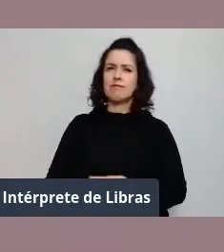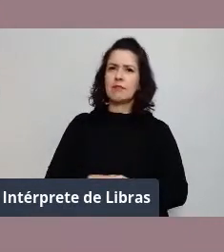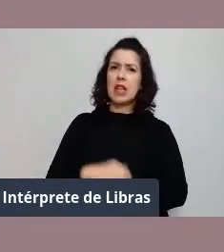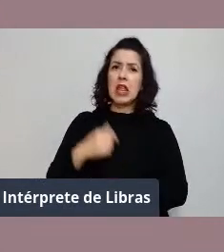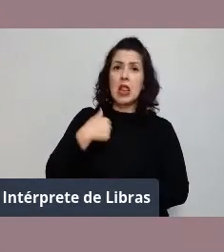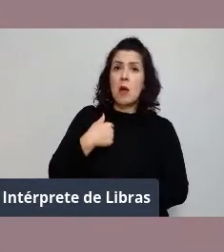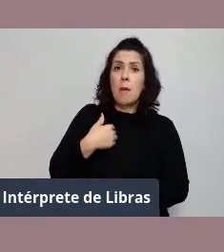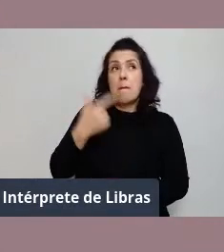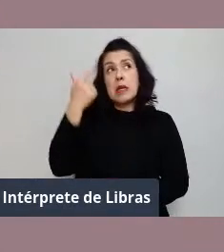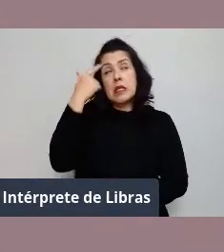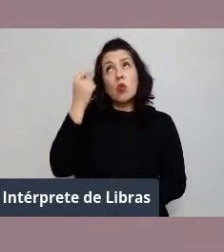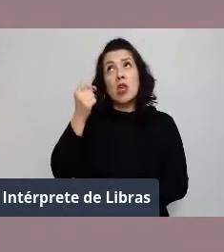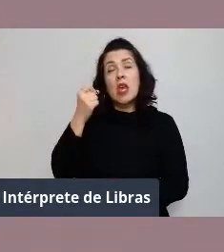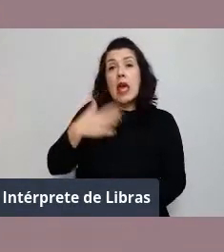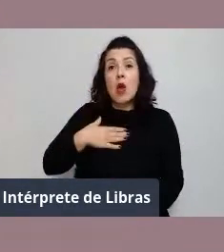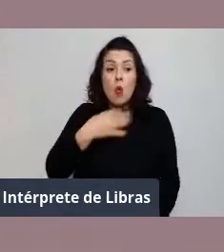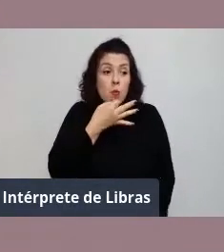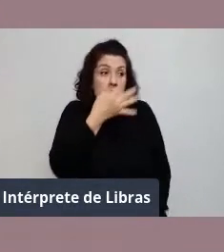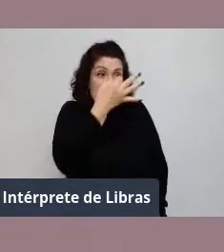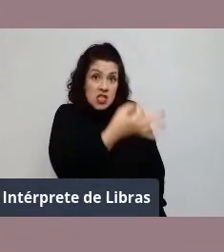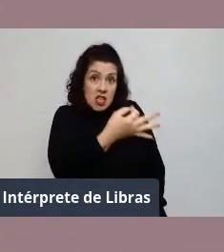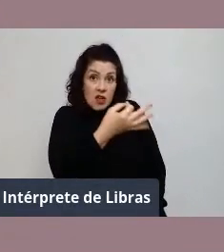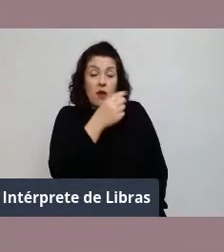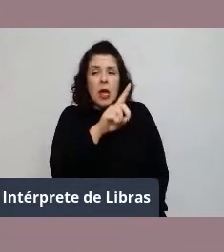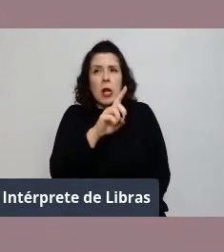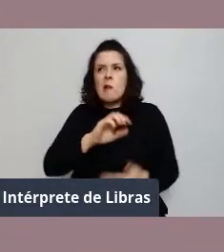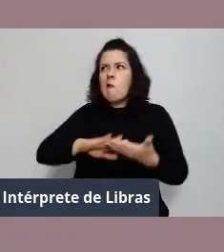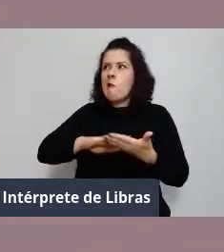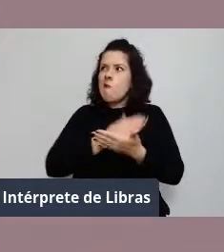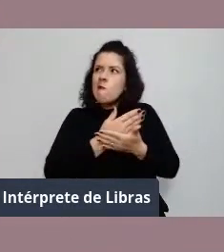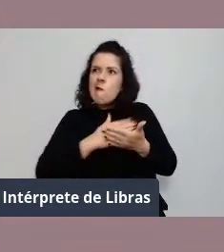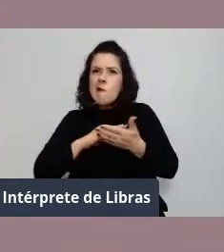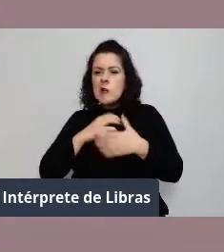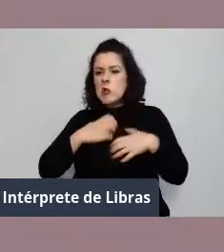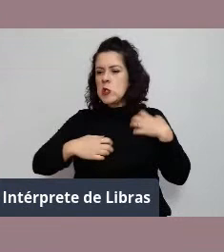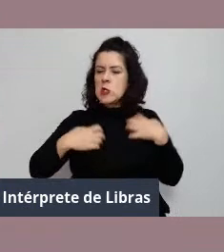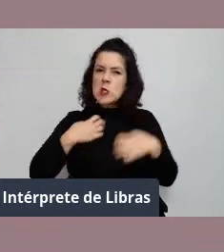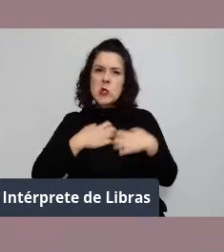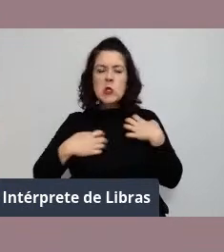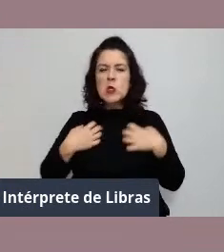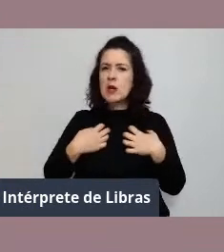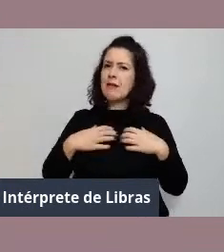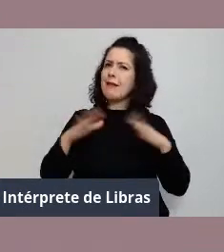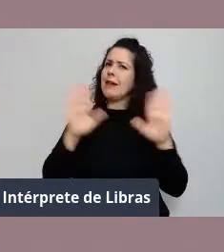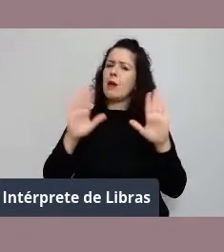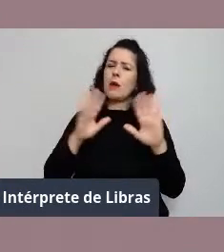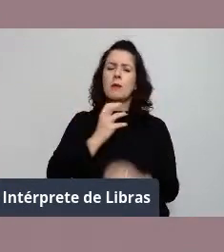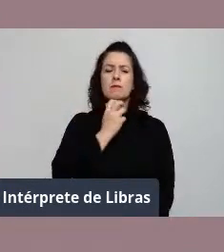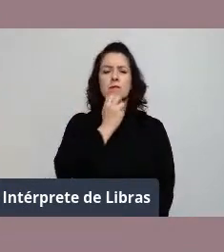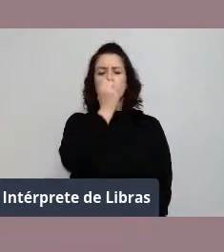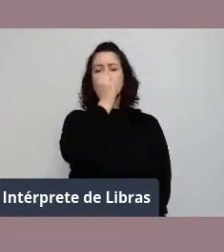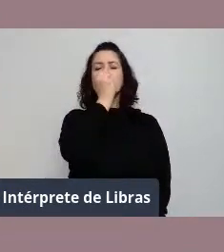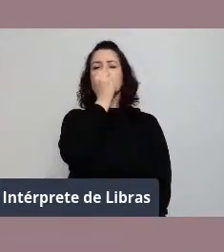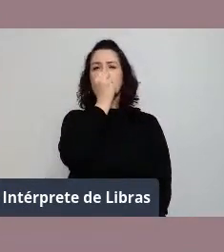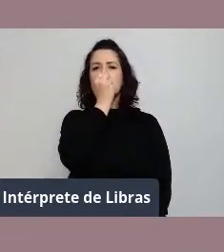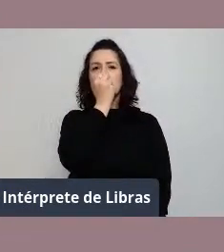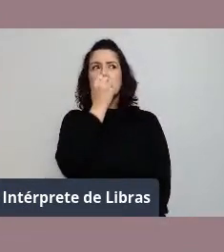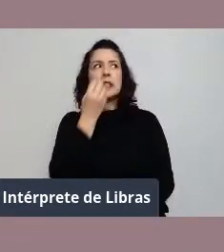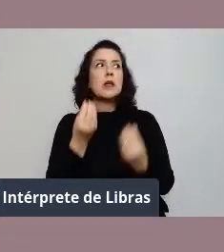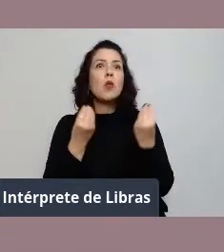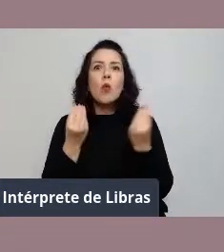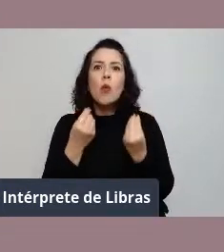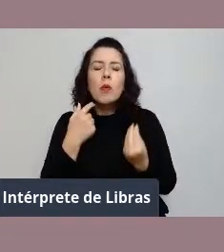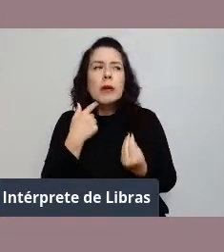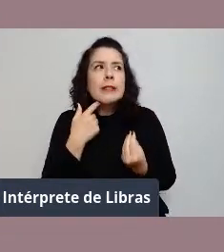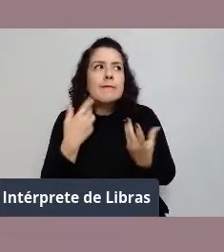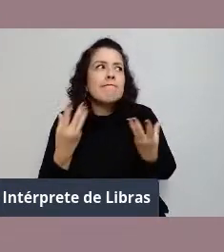minha sugestão a irritava ou a angustiava. Ela fazia longos silêncios e eu não sabia como